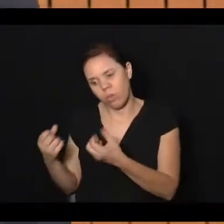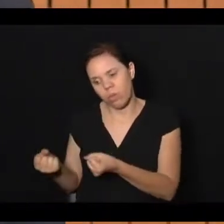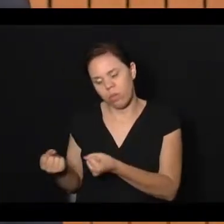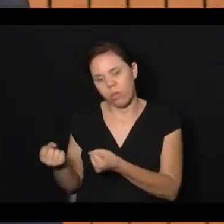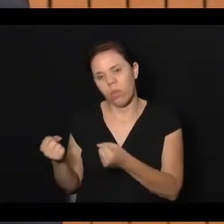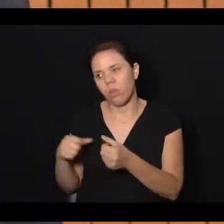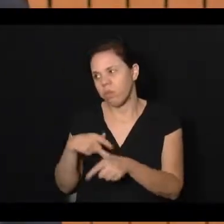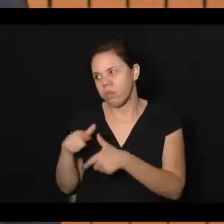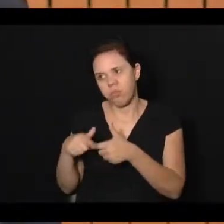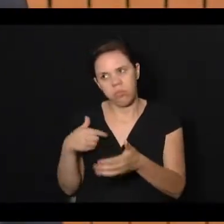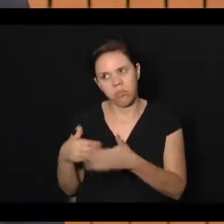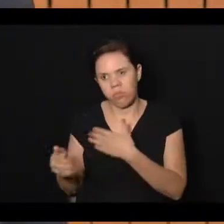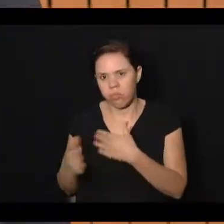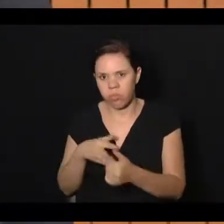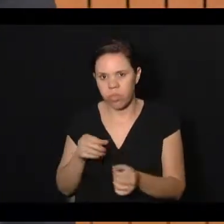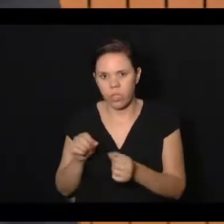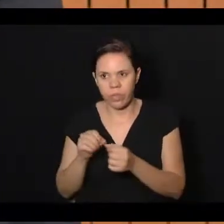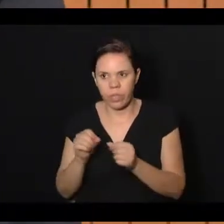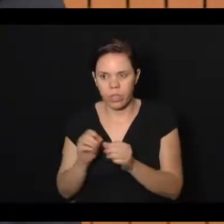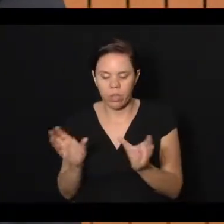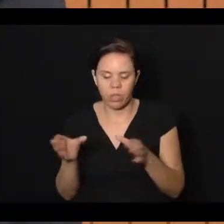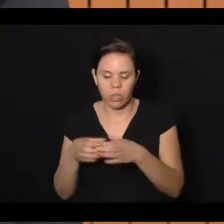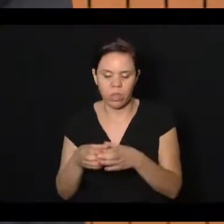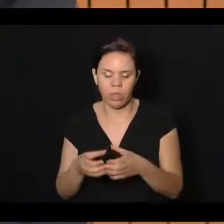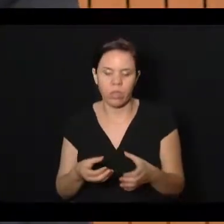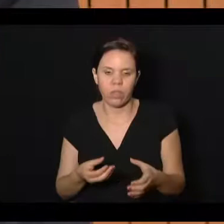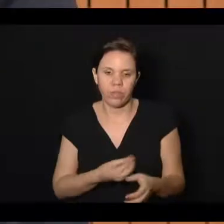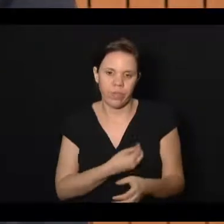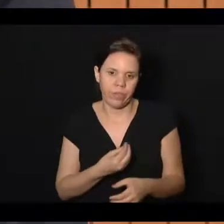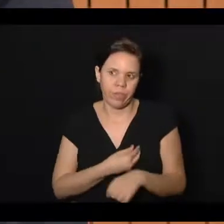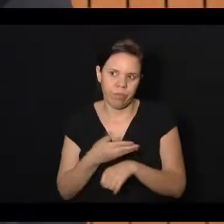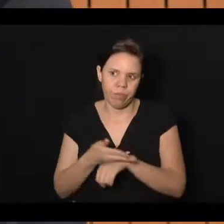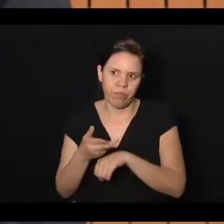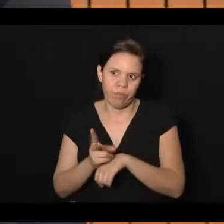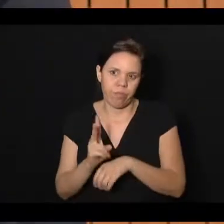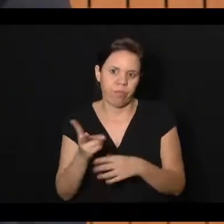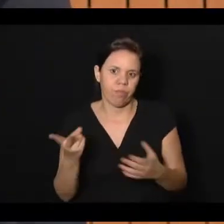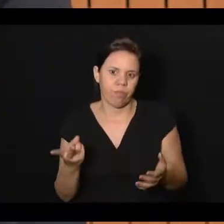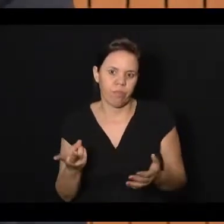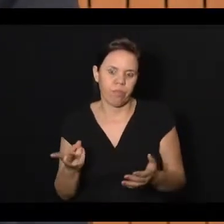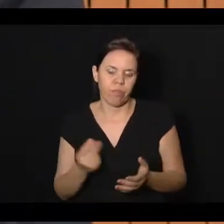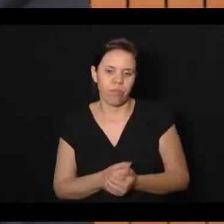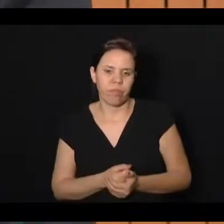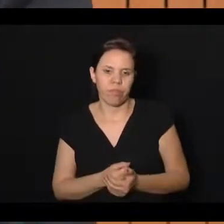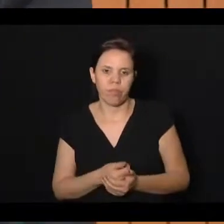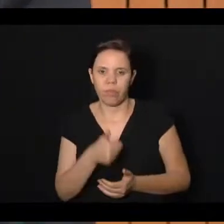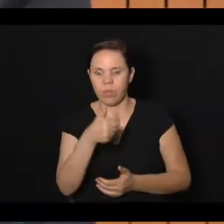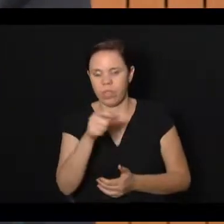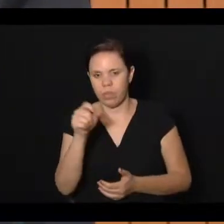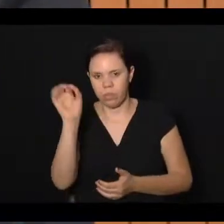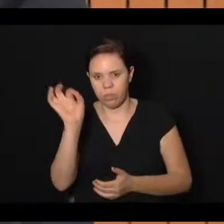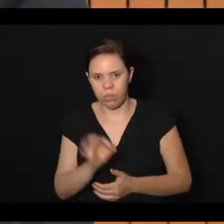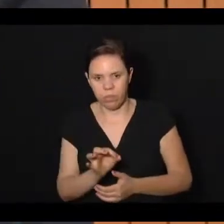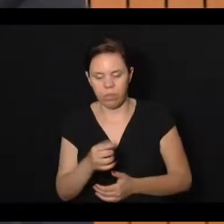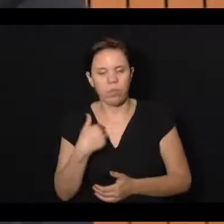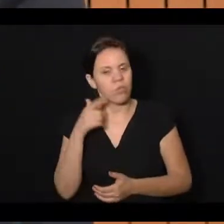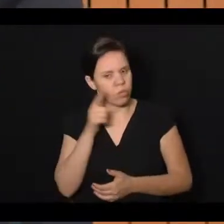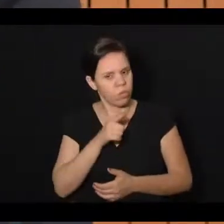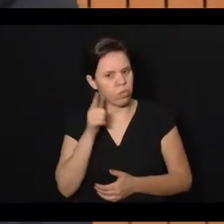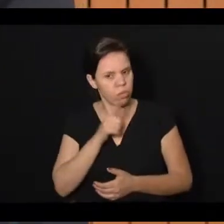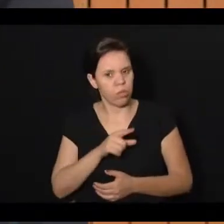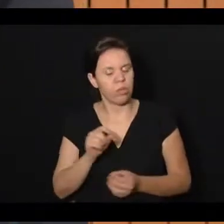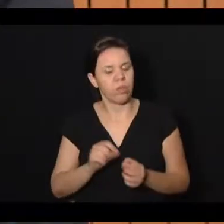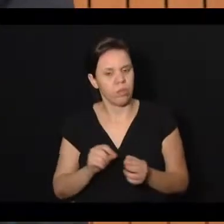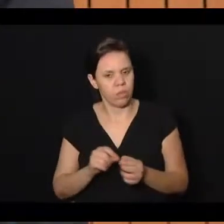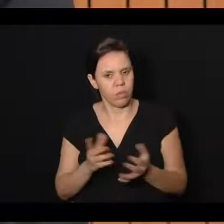seja um trabalho que seja uma comunidade onde ela possa estar era é praticamente 100% dos casos a gente conseguir fazer com que elas